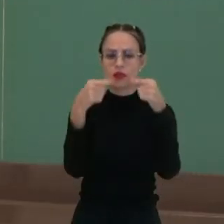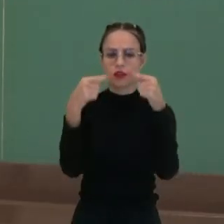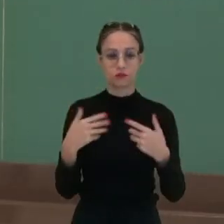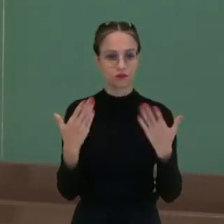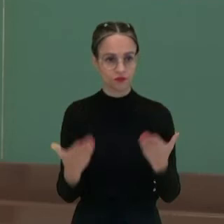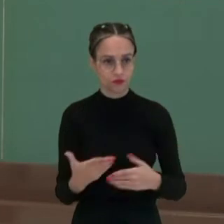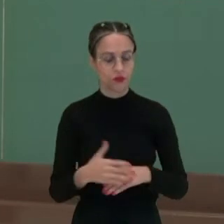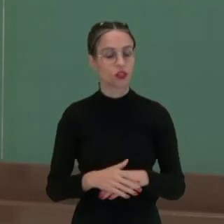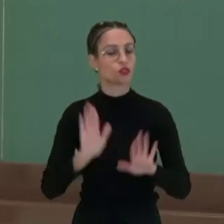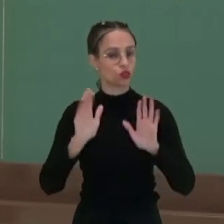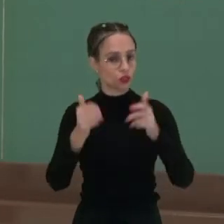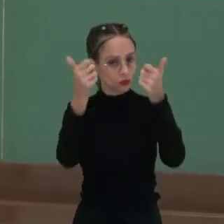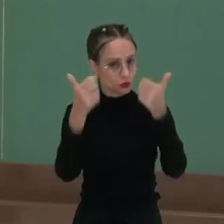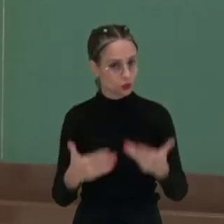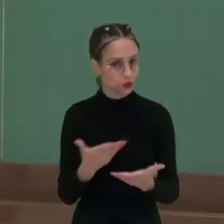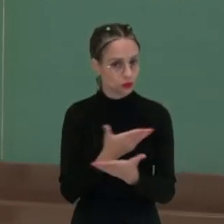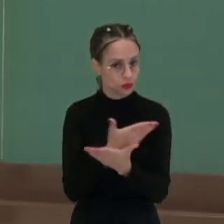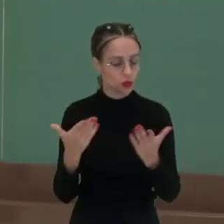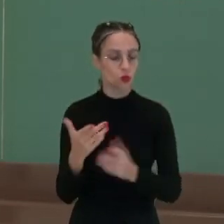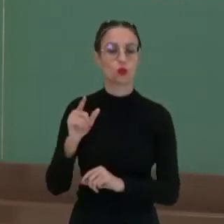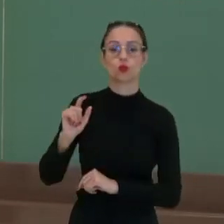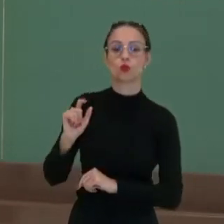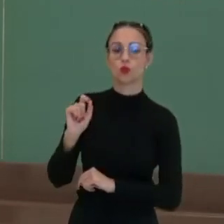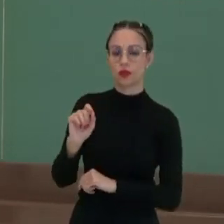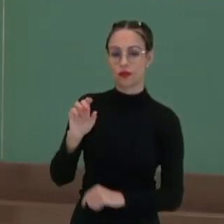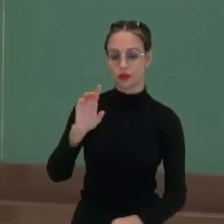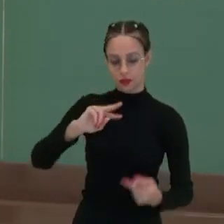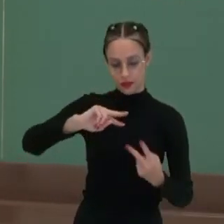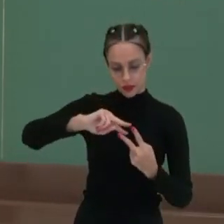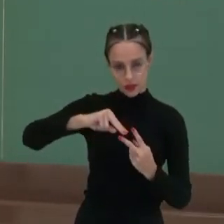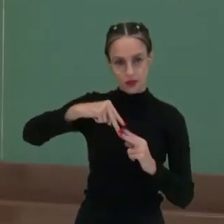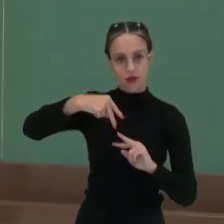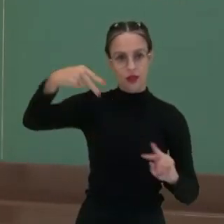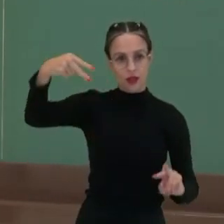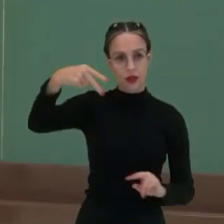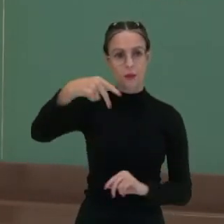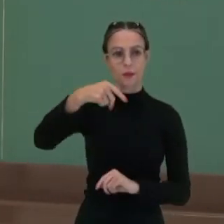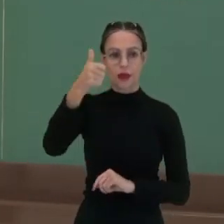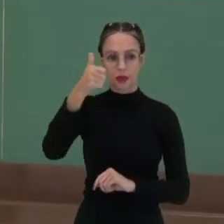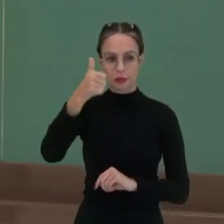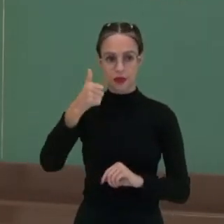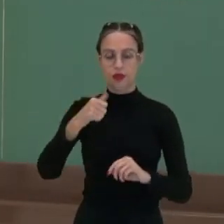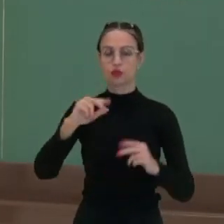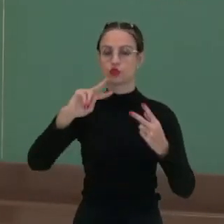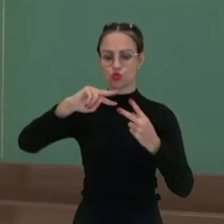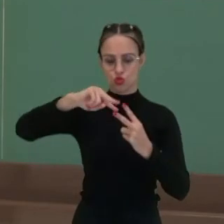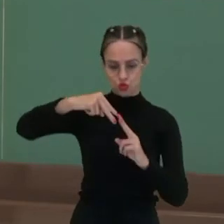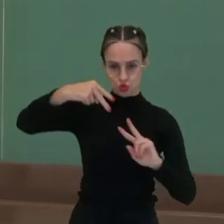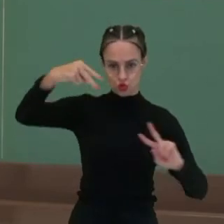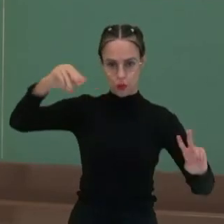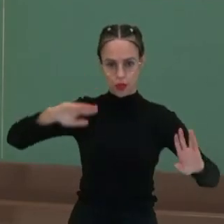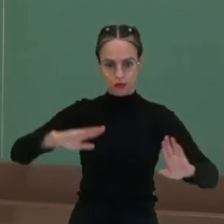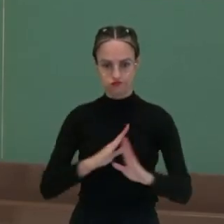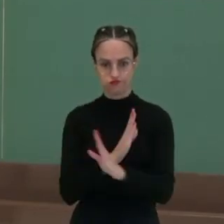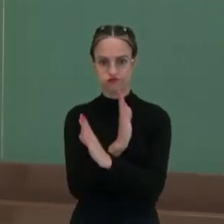a professora explicou para vocês que DNA, primeiro, fita dupla. E expliquei